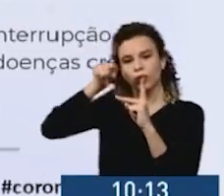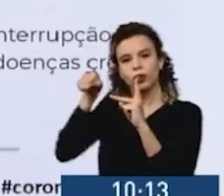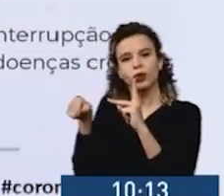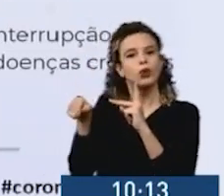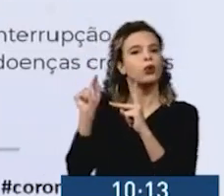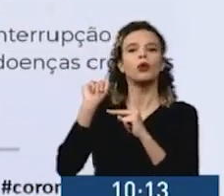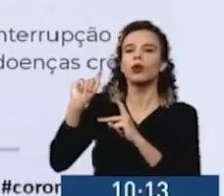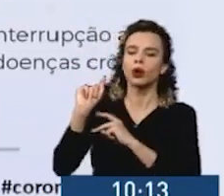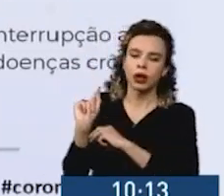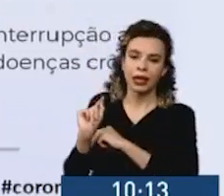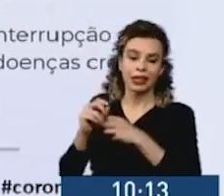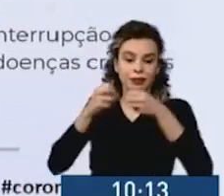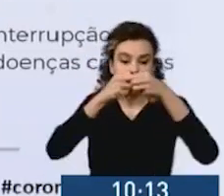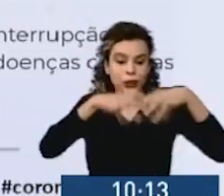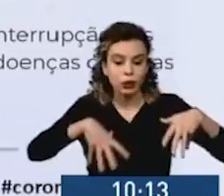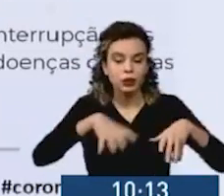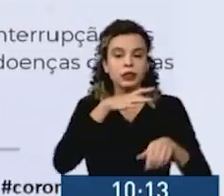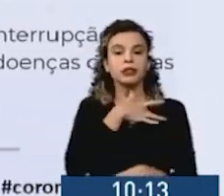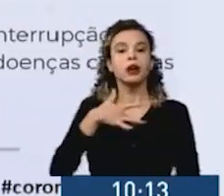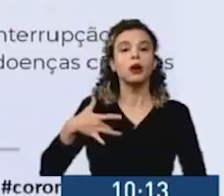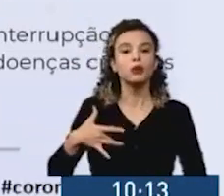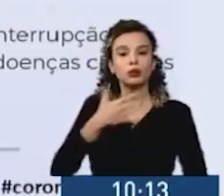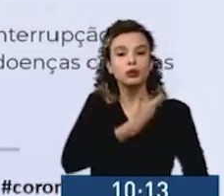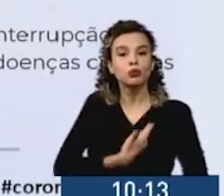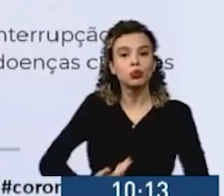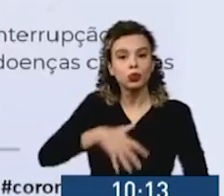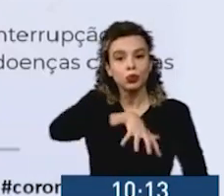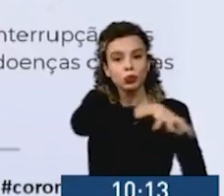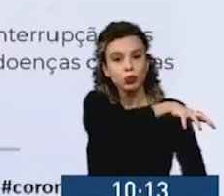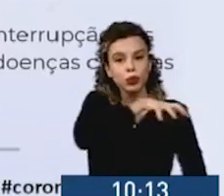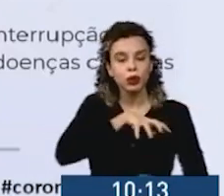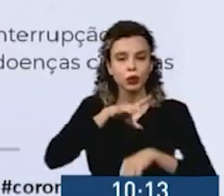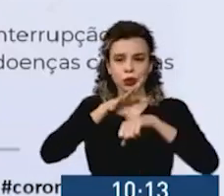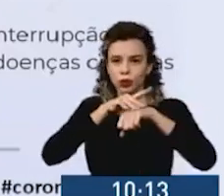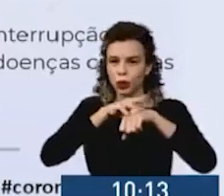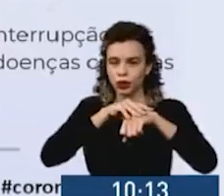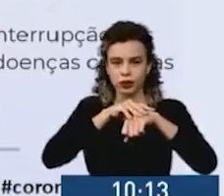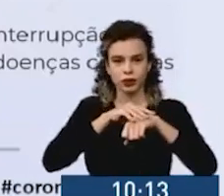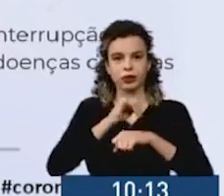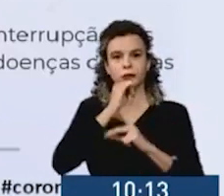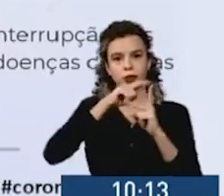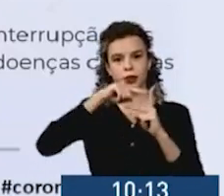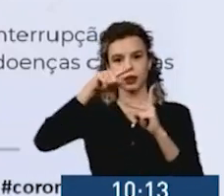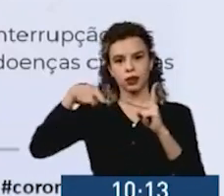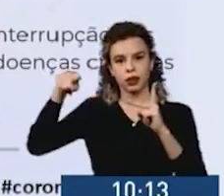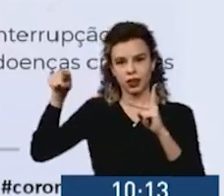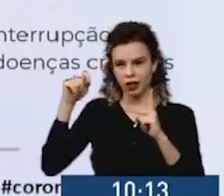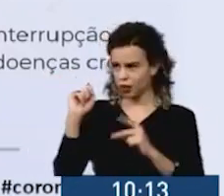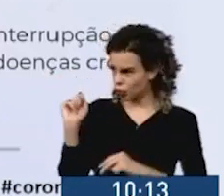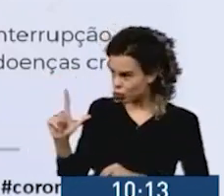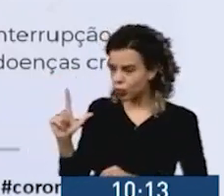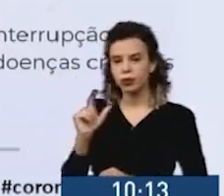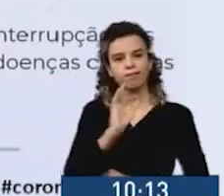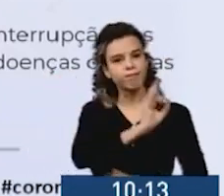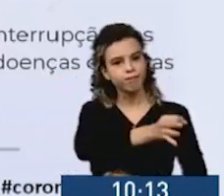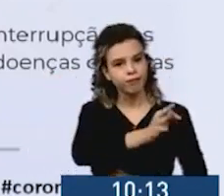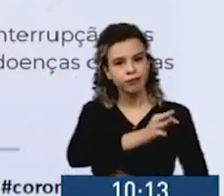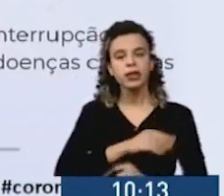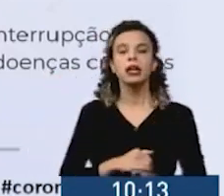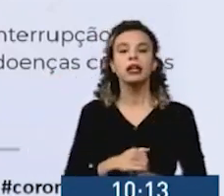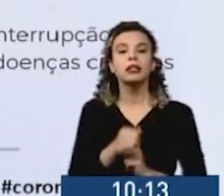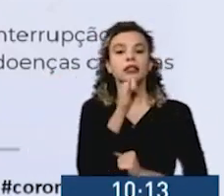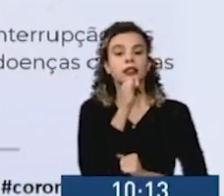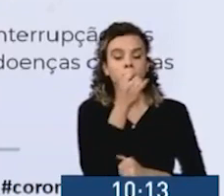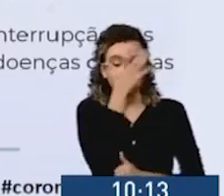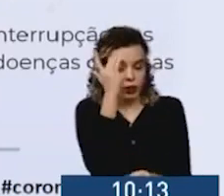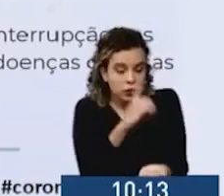saúde pública em relação a doenças crônicas que não estão sendo vistas. Que é a curva azul, paciente, né? Que é a curva azul. Isso. Paciente com diabetes que está descontrolado, com